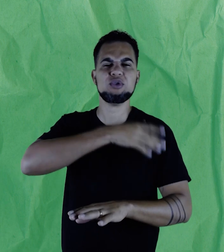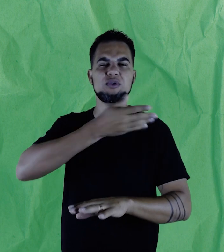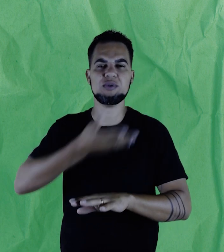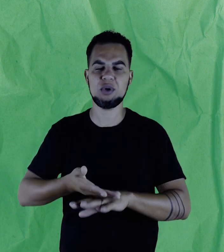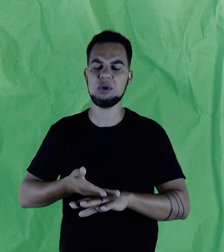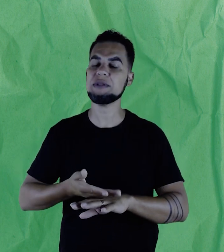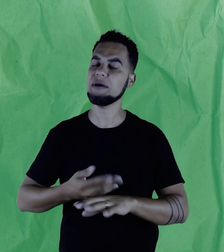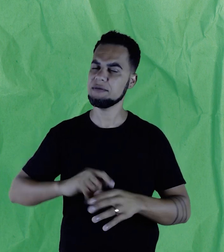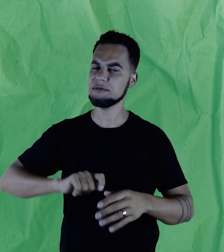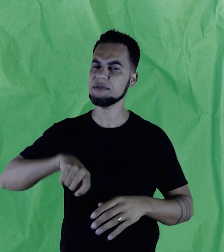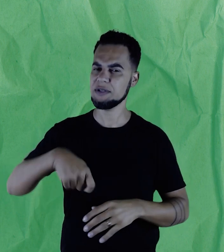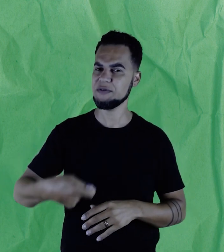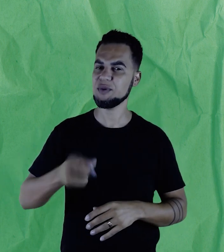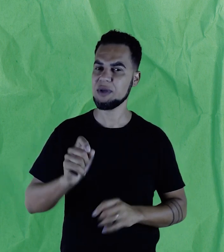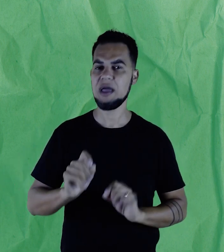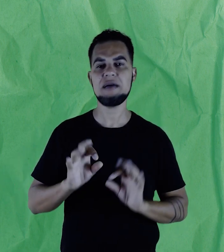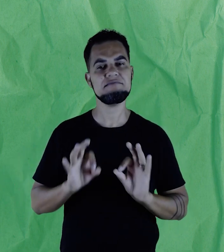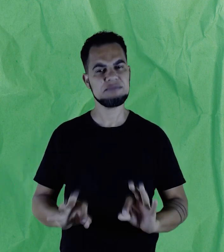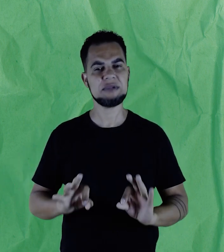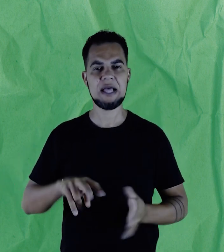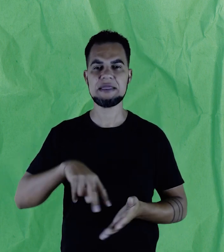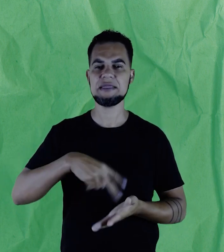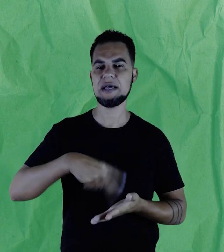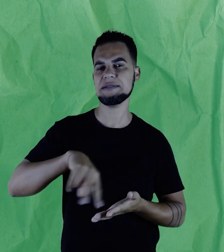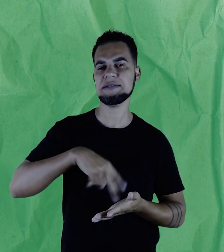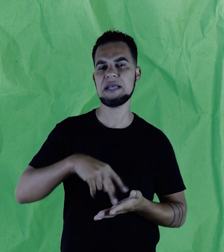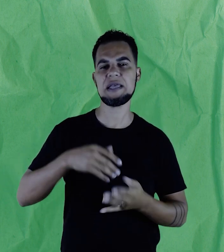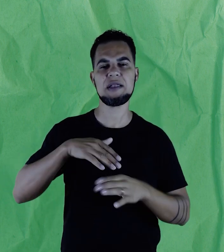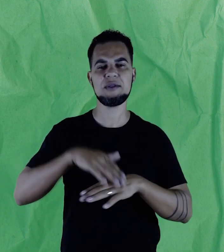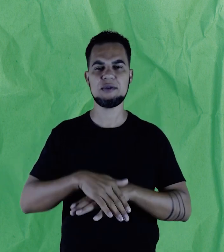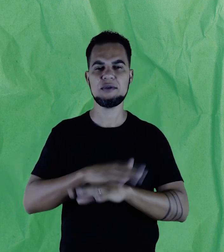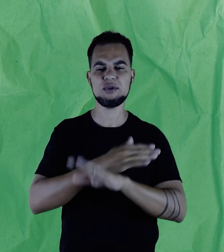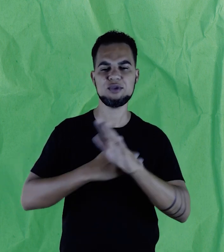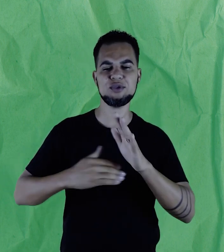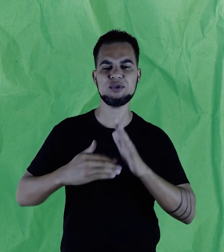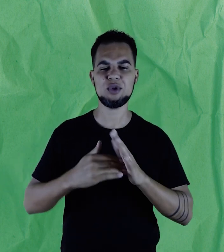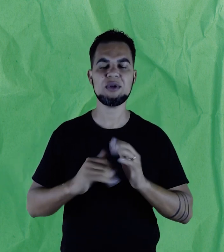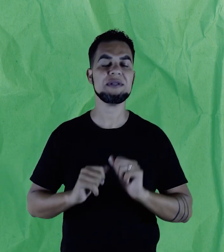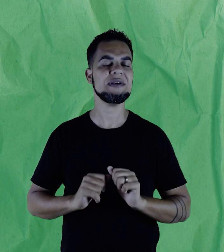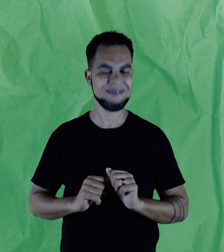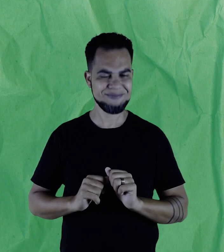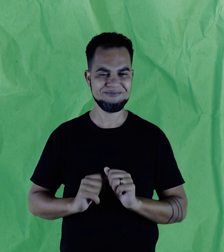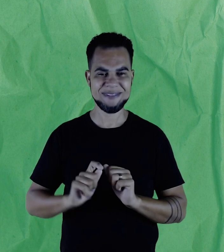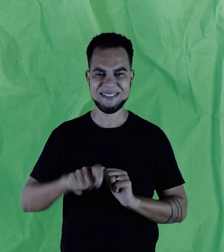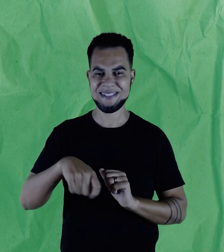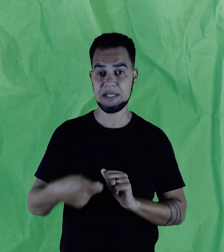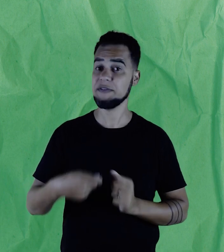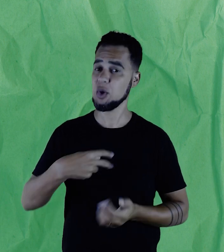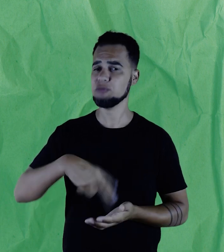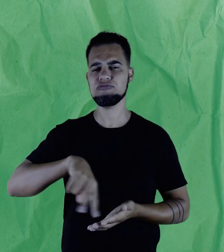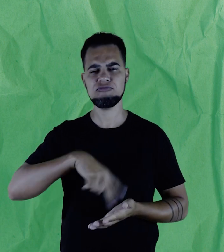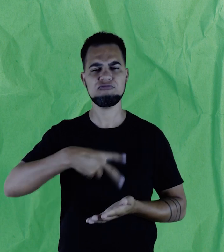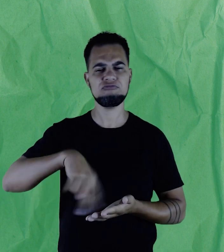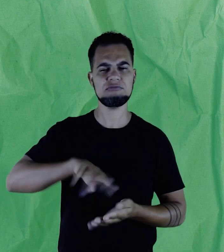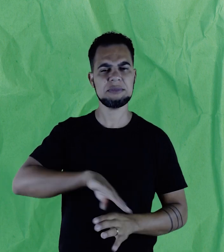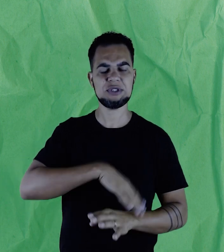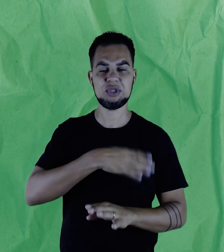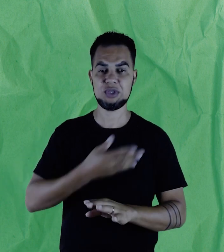você vai entender que o dançar aí é o ato de dançar, o exercício físico, enfim, é o ato de dançar em